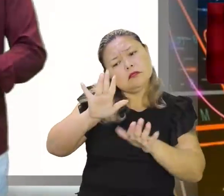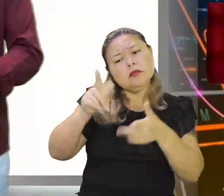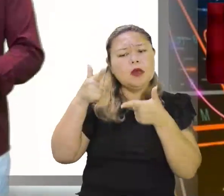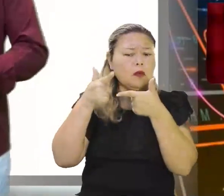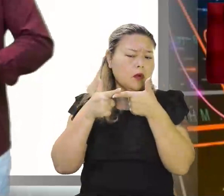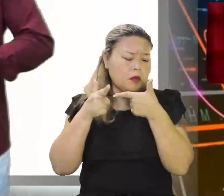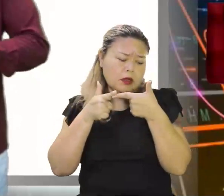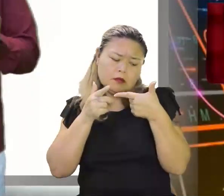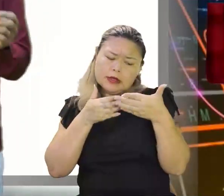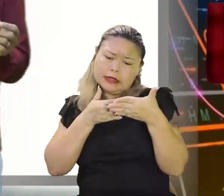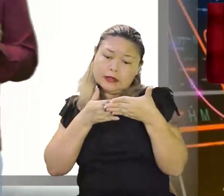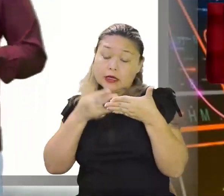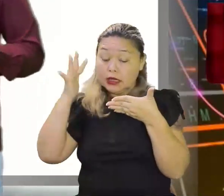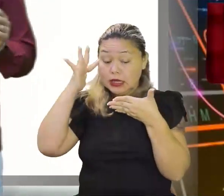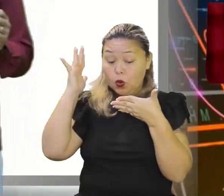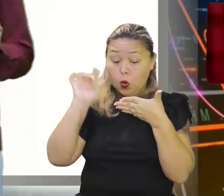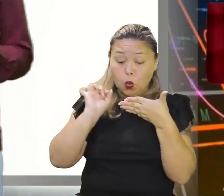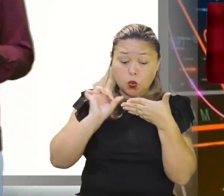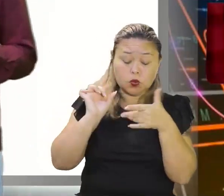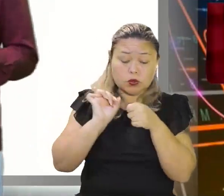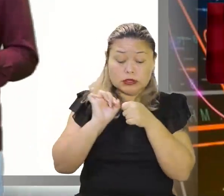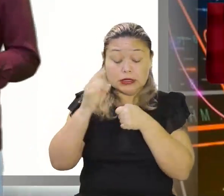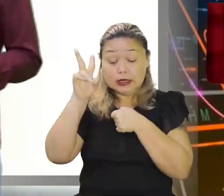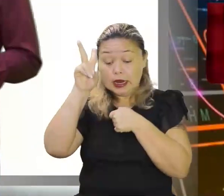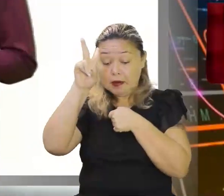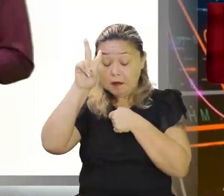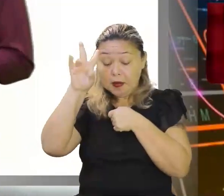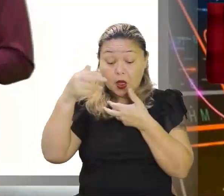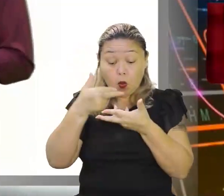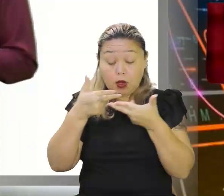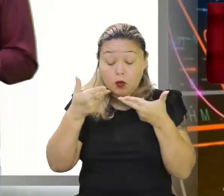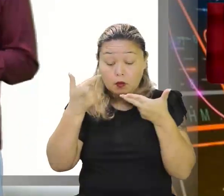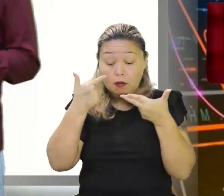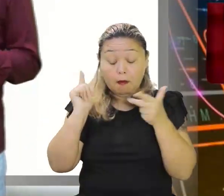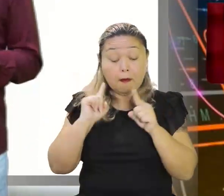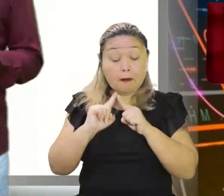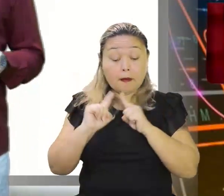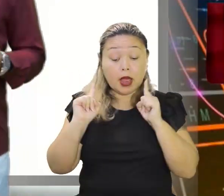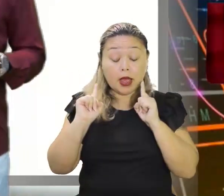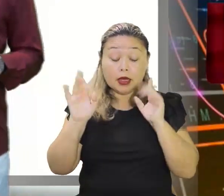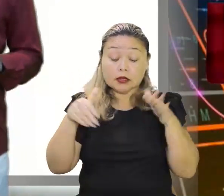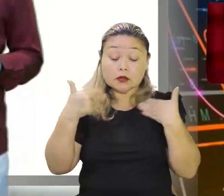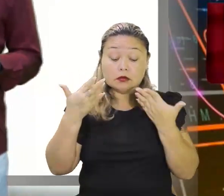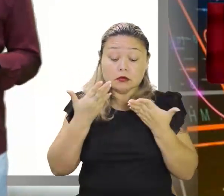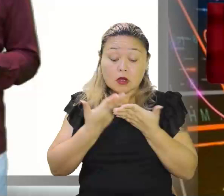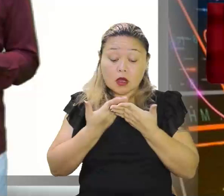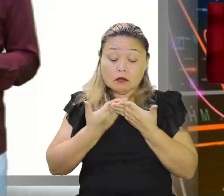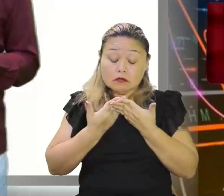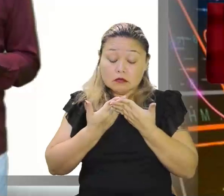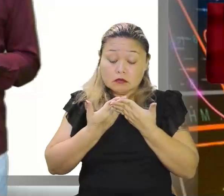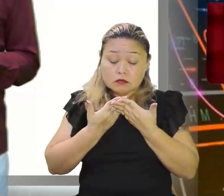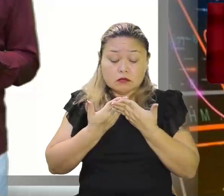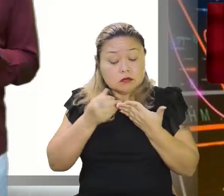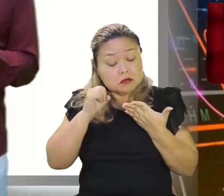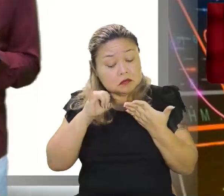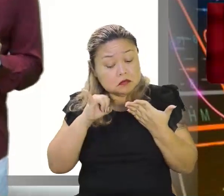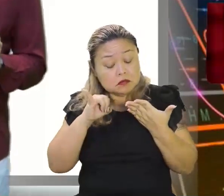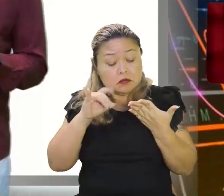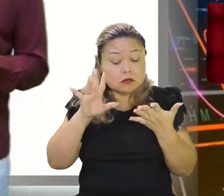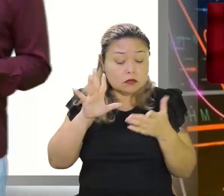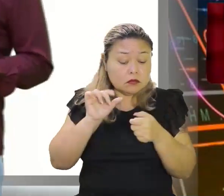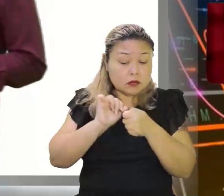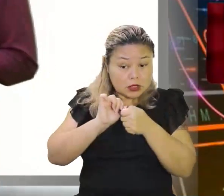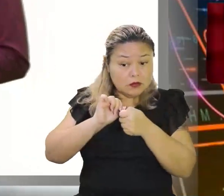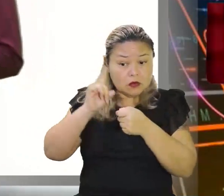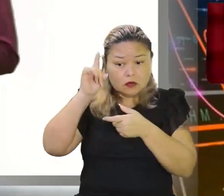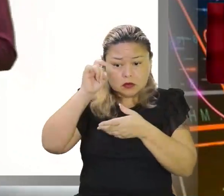assim na parte teórica, tal, de lembrar alguma coisa, mas com a aula, né? Se ficou alguma dificuldade ainda, anota.